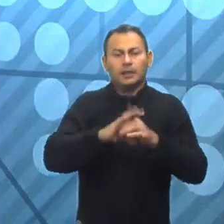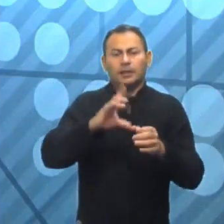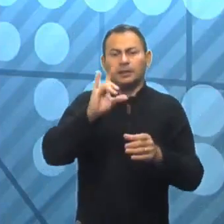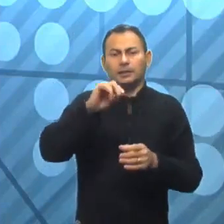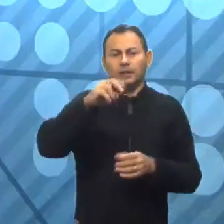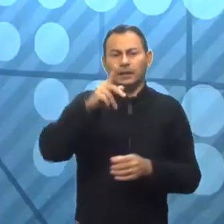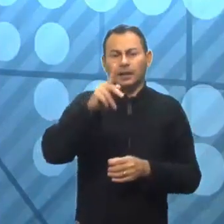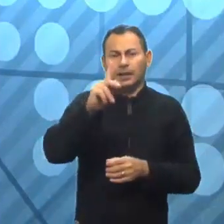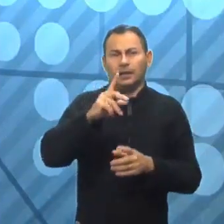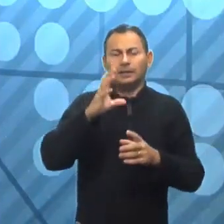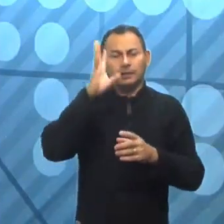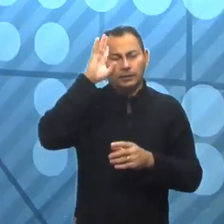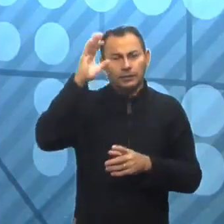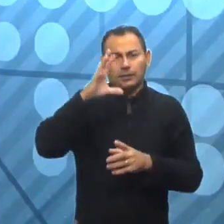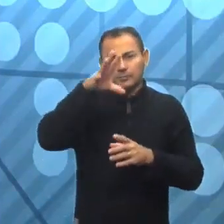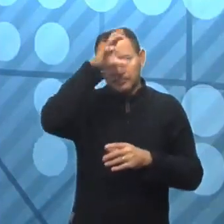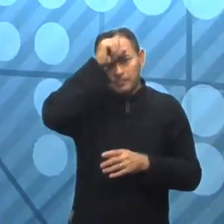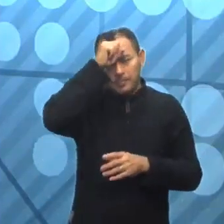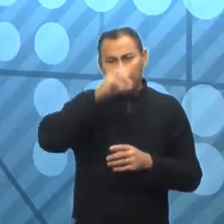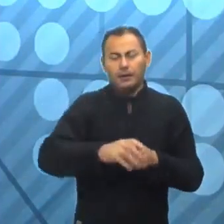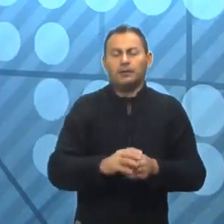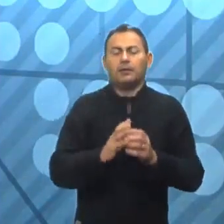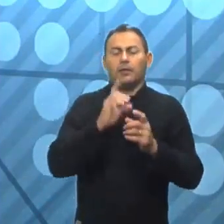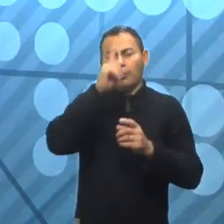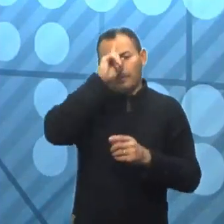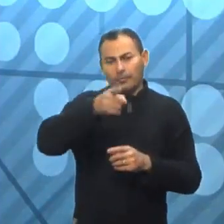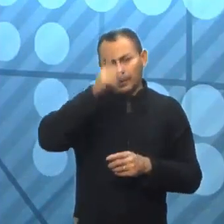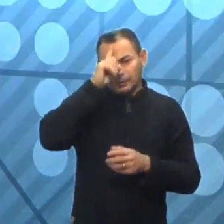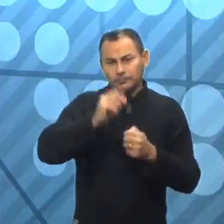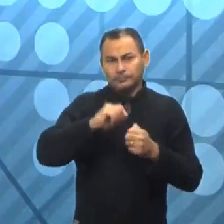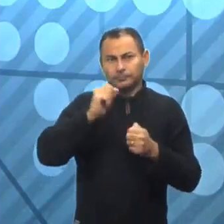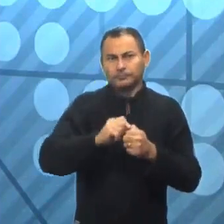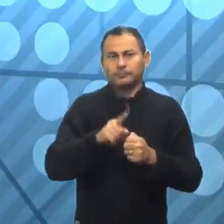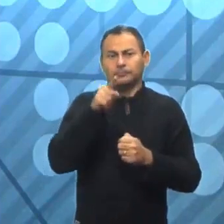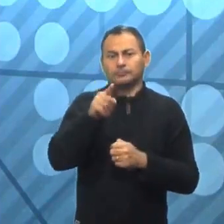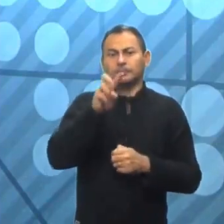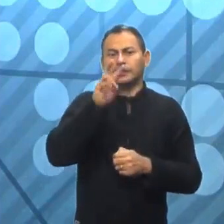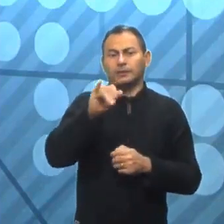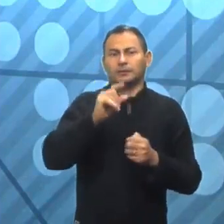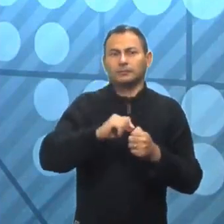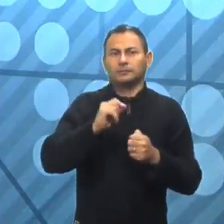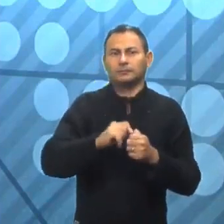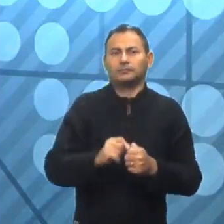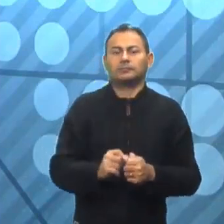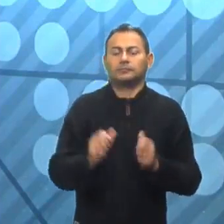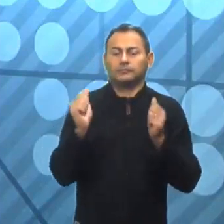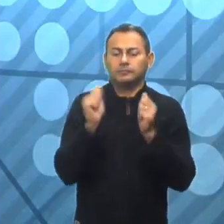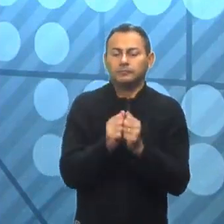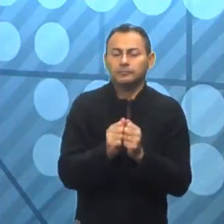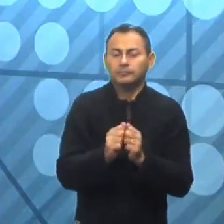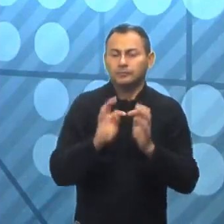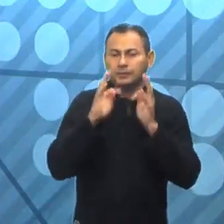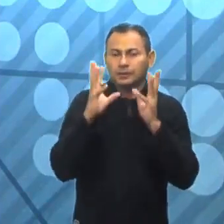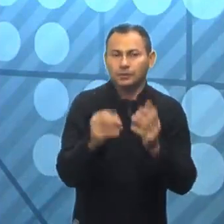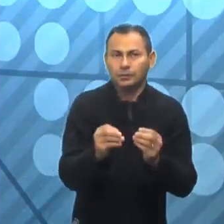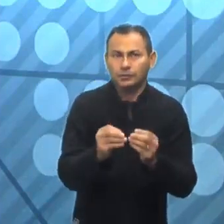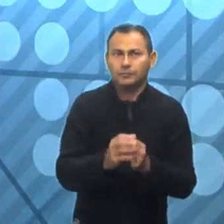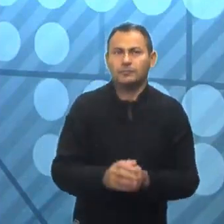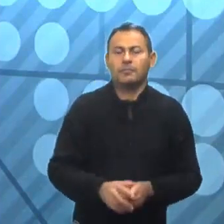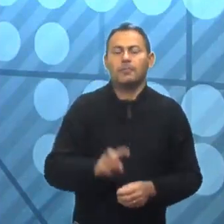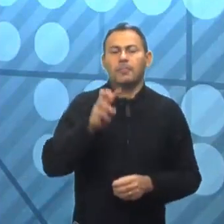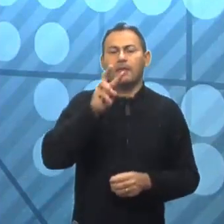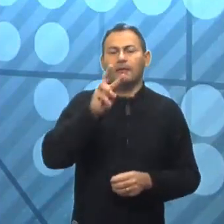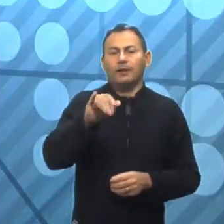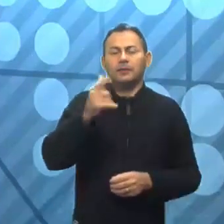a teoria aprendida com as linhas de comando que eu estou fazendo aqui e que você vai fazer. Então, juntando tudo isso, você